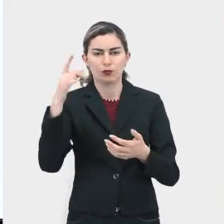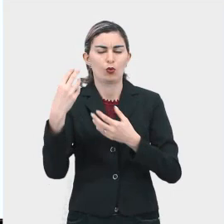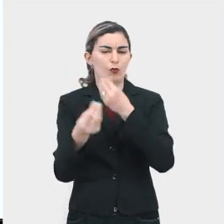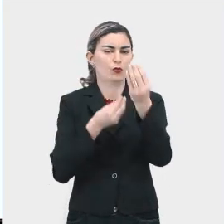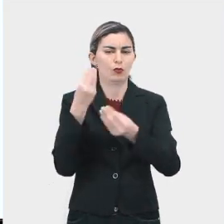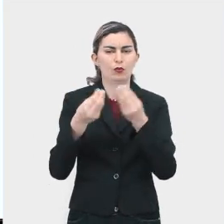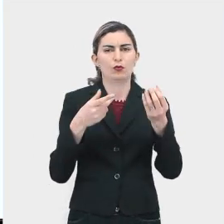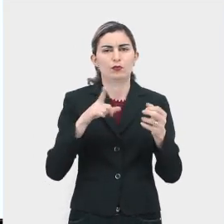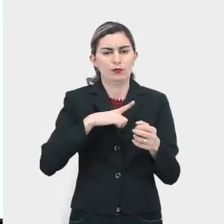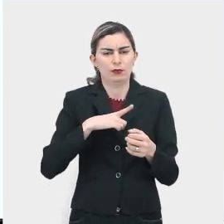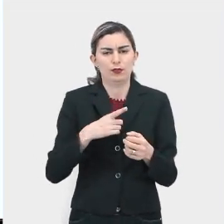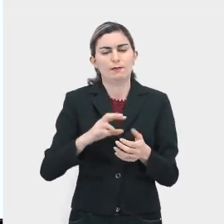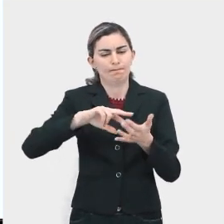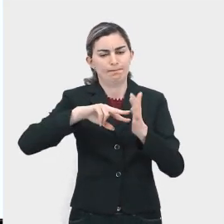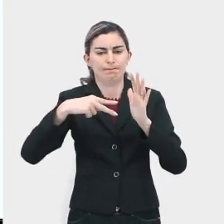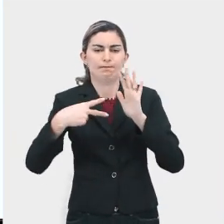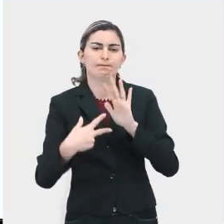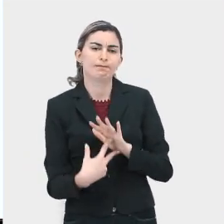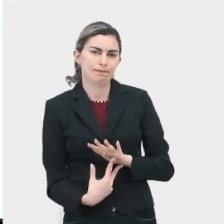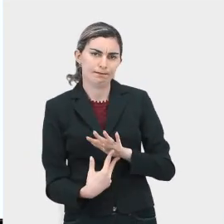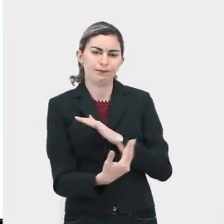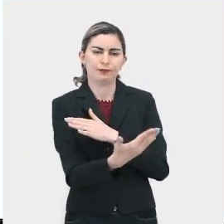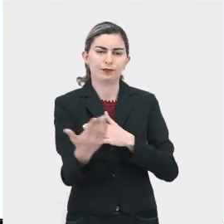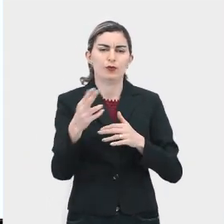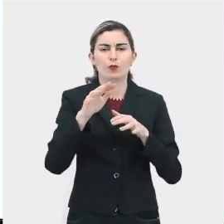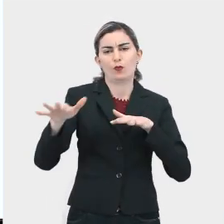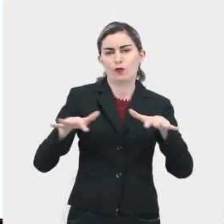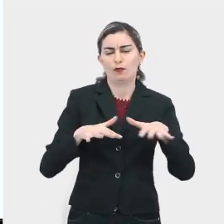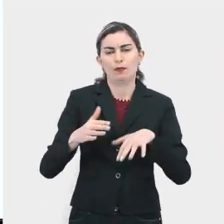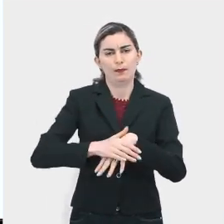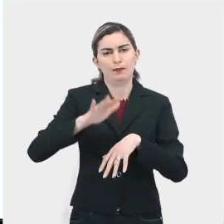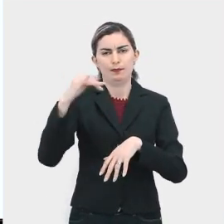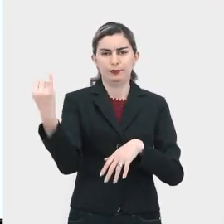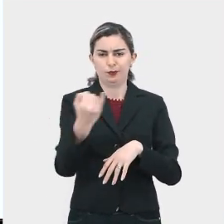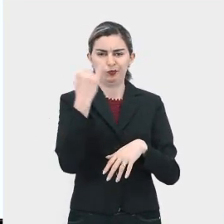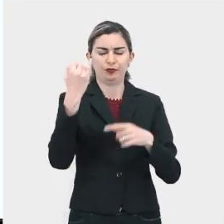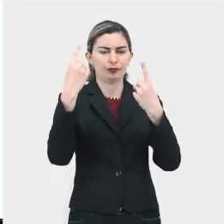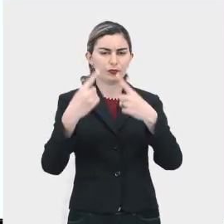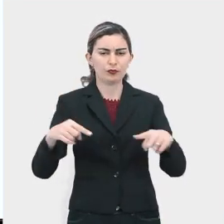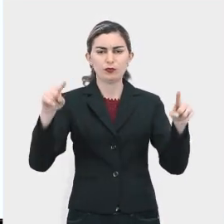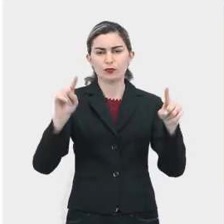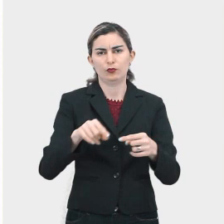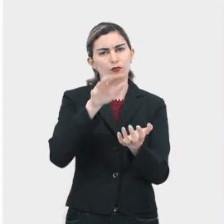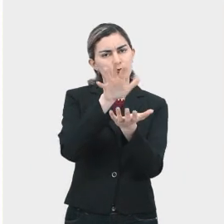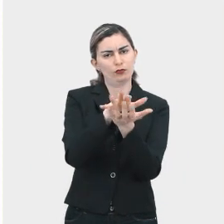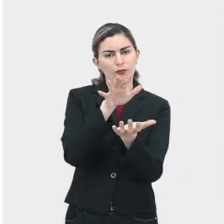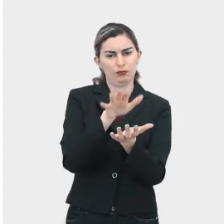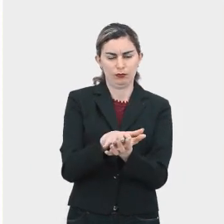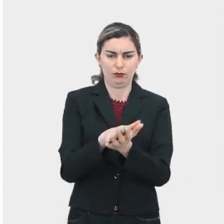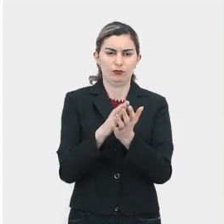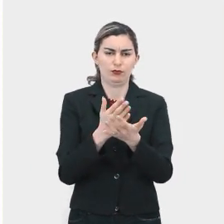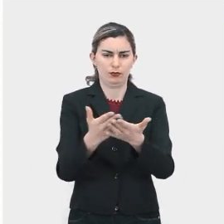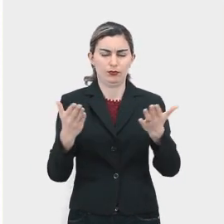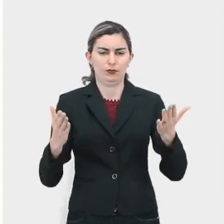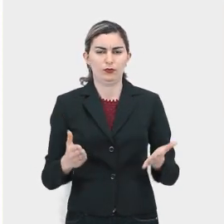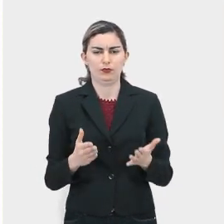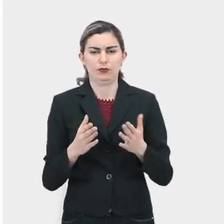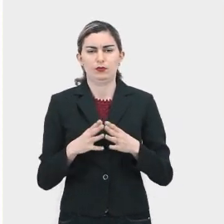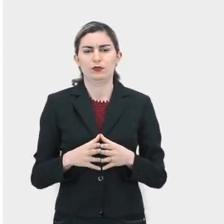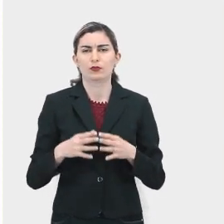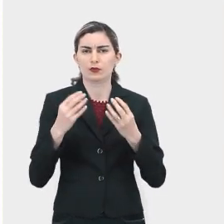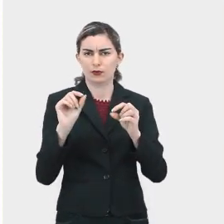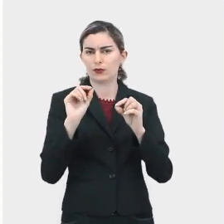grande significância em um dos movimentos mais importantes da música pernambucana. Para quem